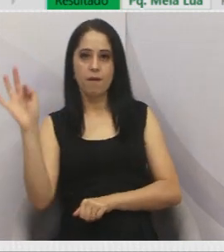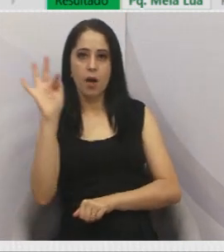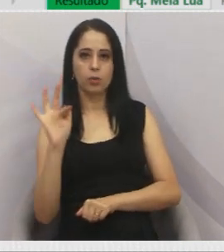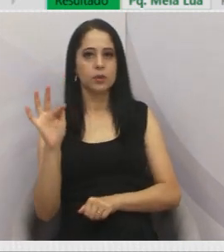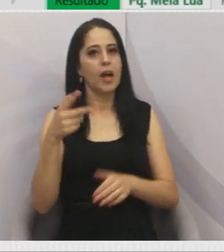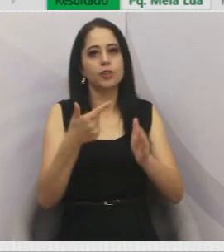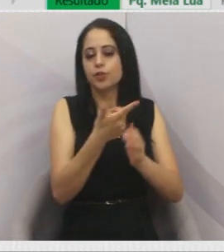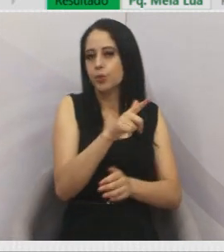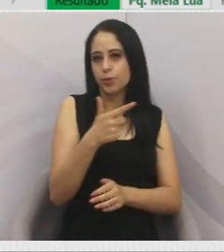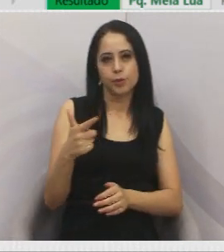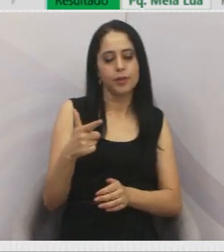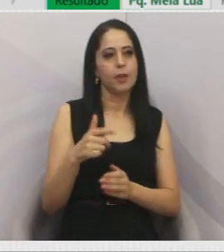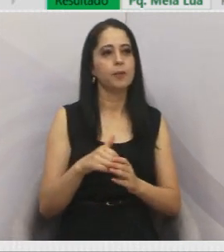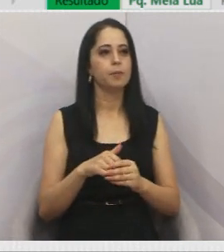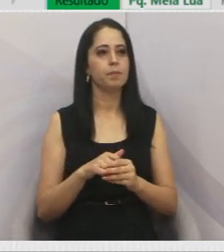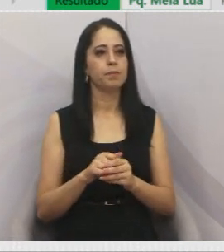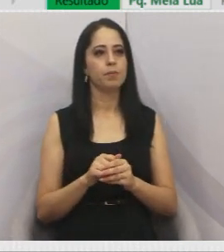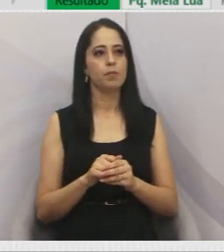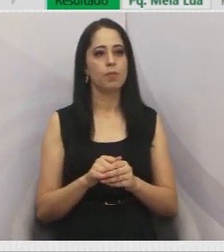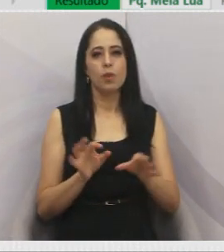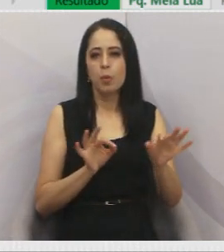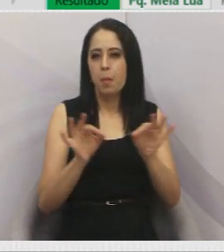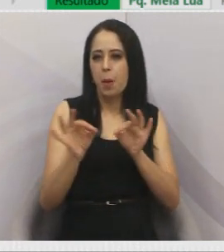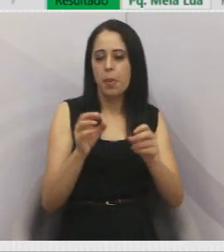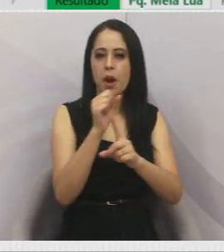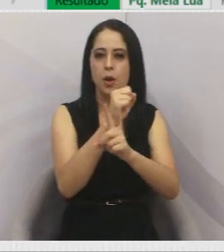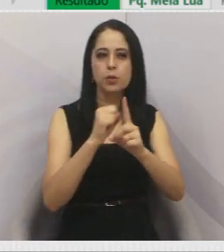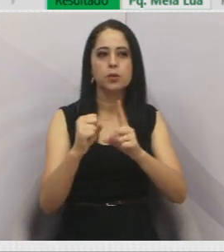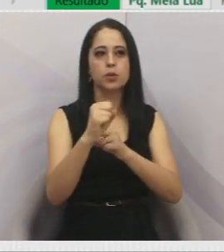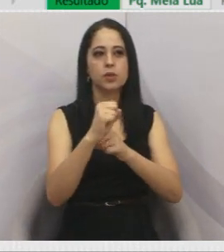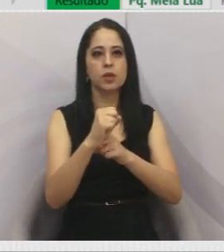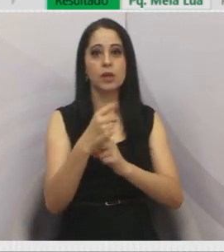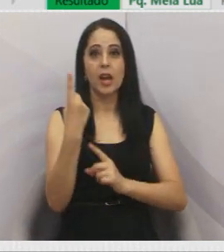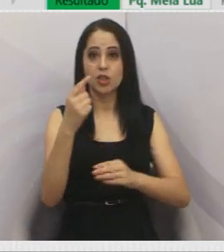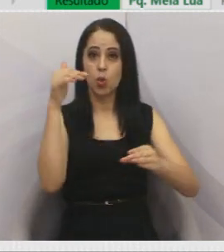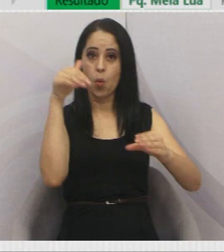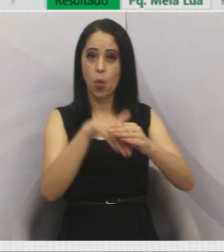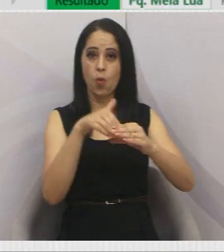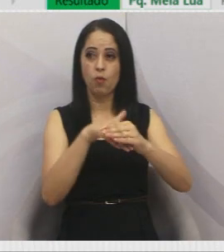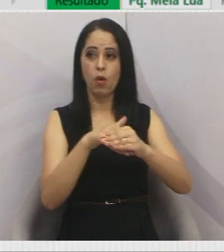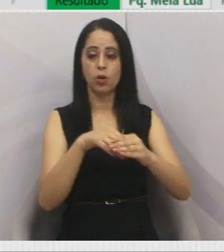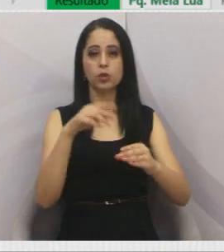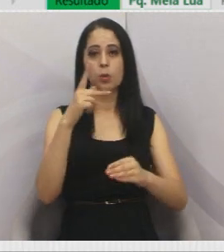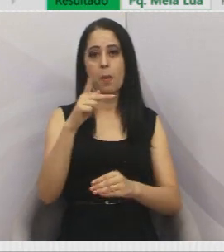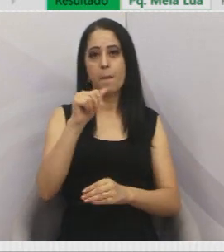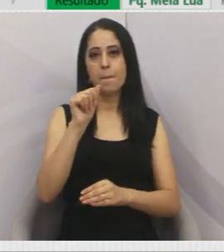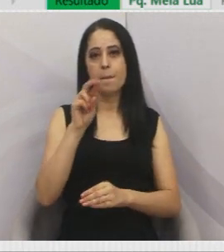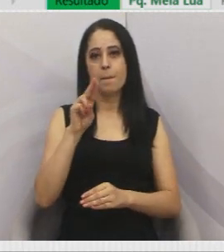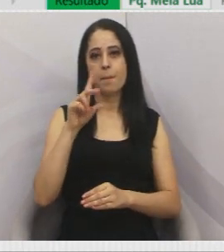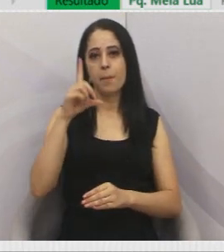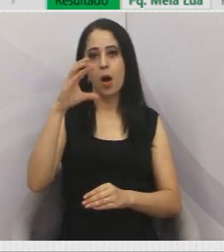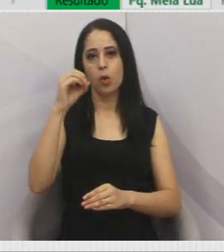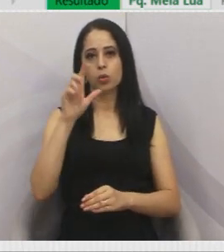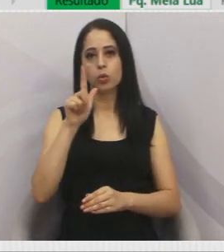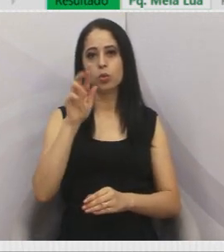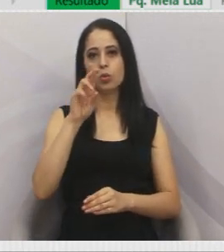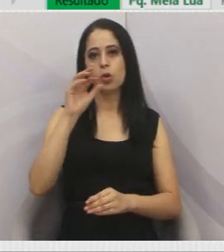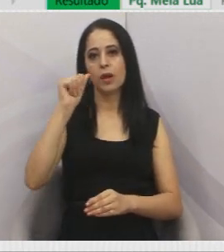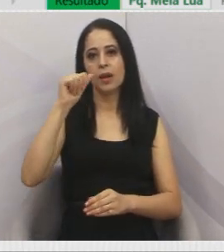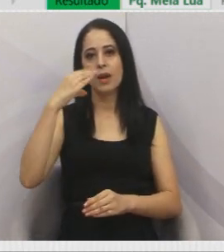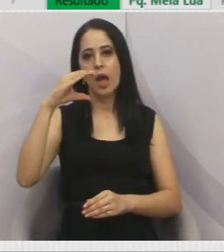voto em branco. Organização da sociedade civil, um voto para a Associação Paulo Graça.